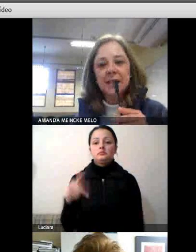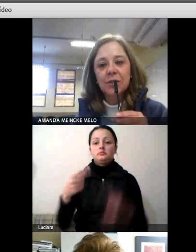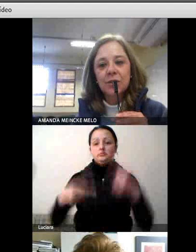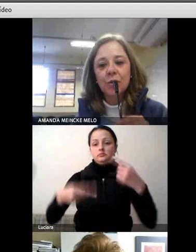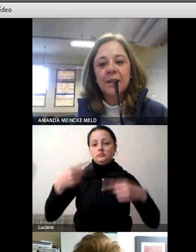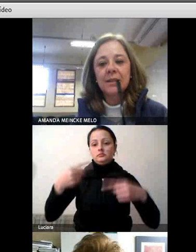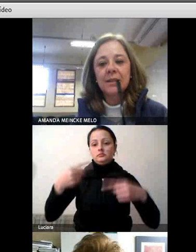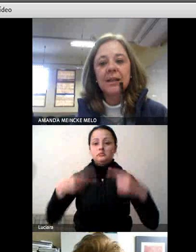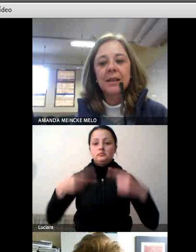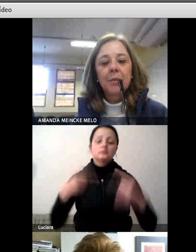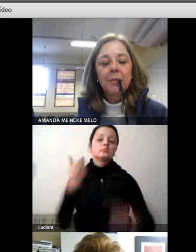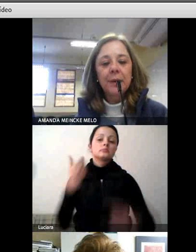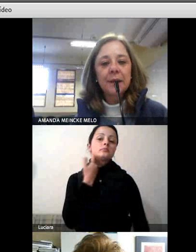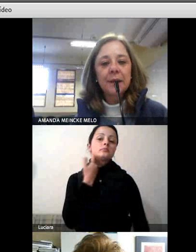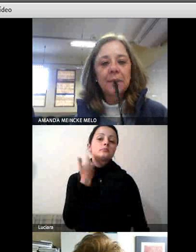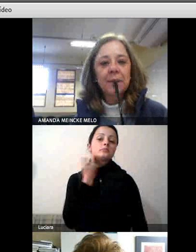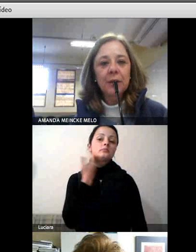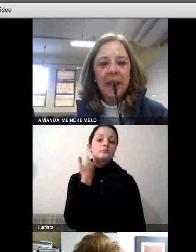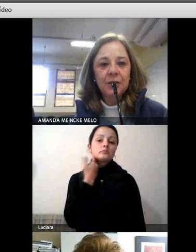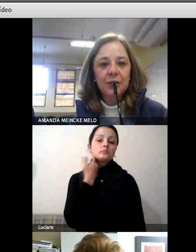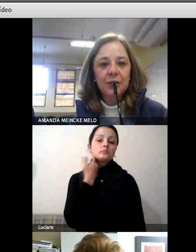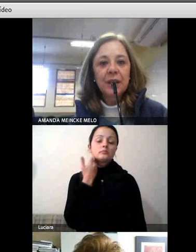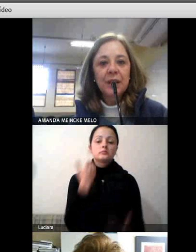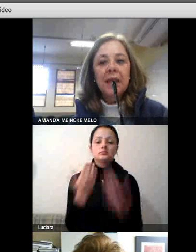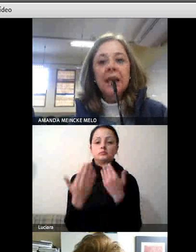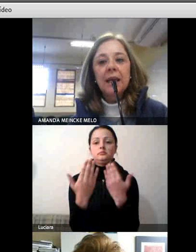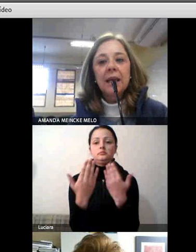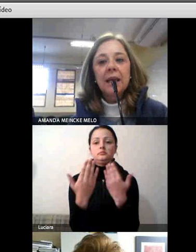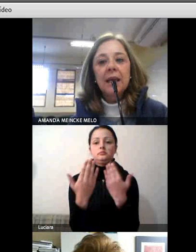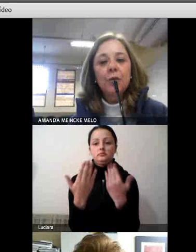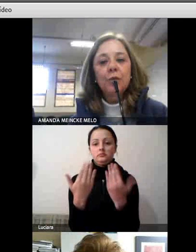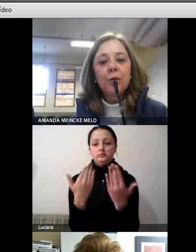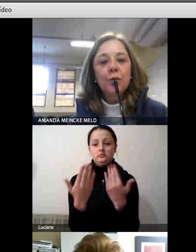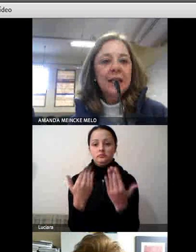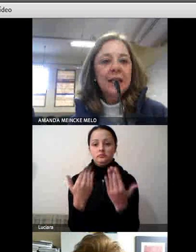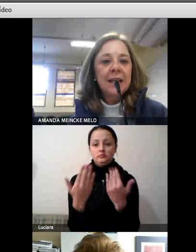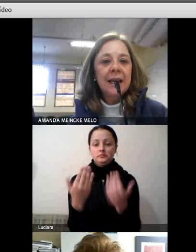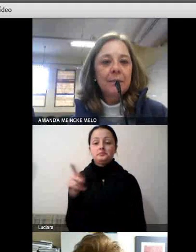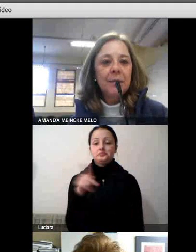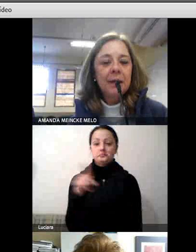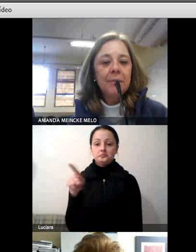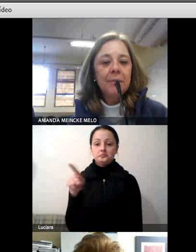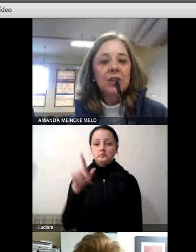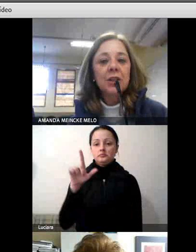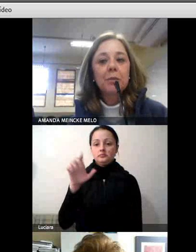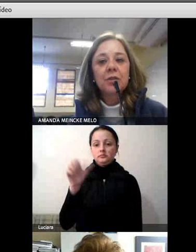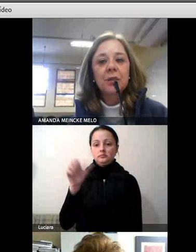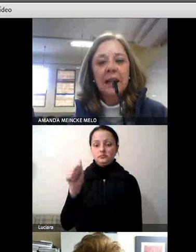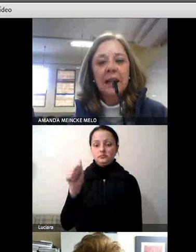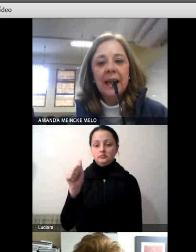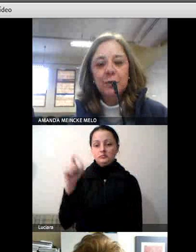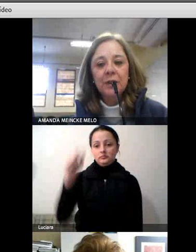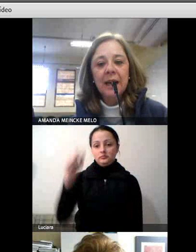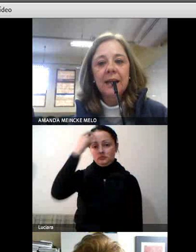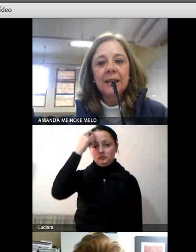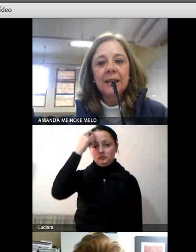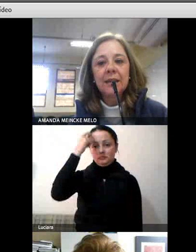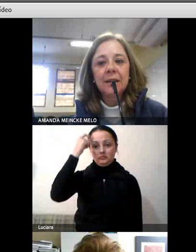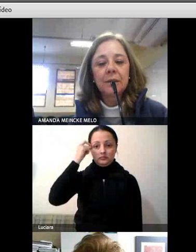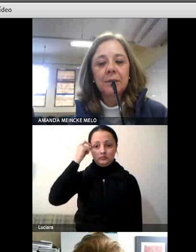as questões pelo chat. Eu vou desligar a minha imagem, a professora Leia então